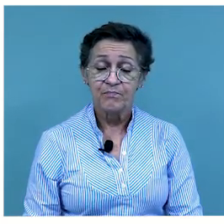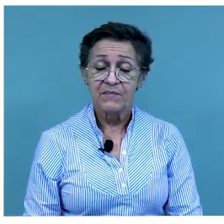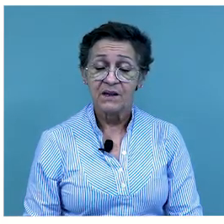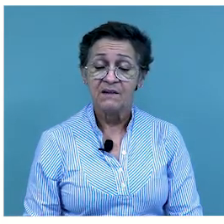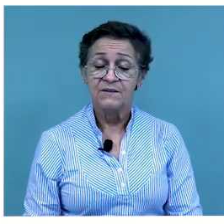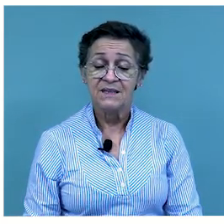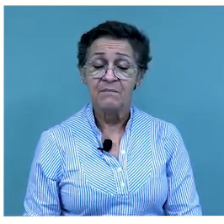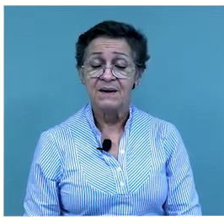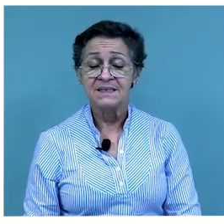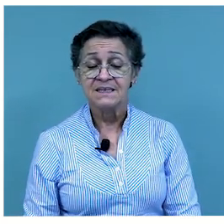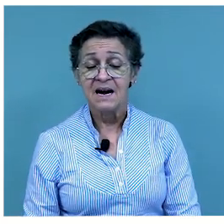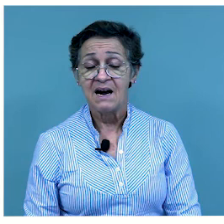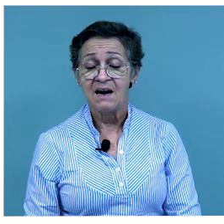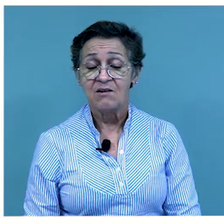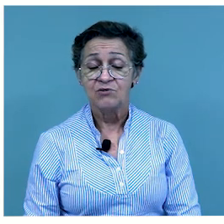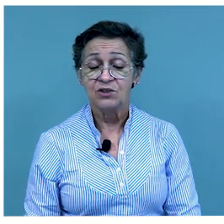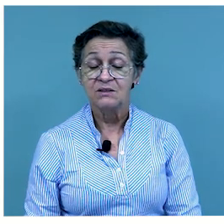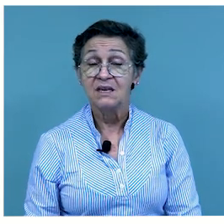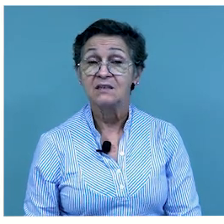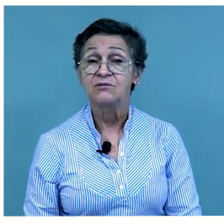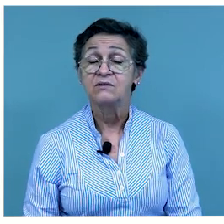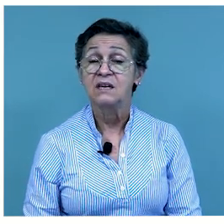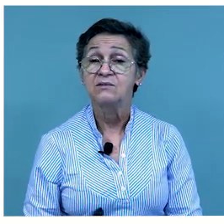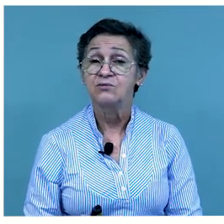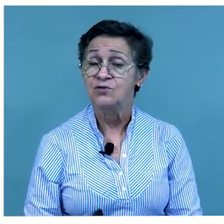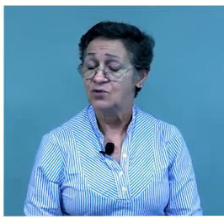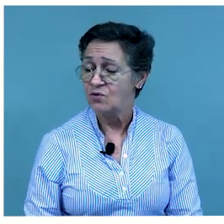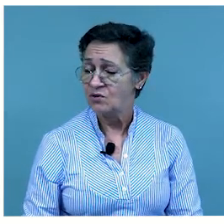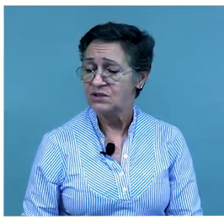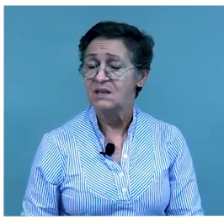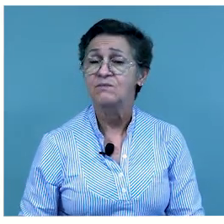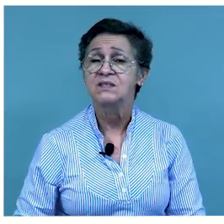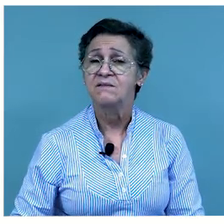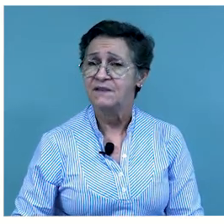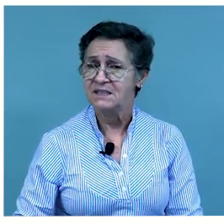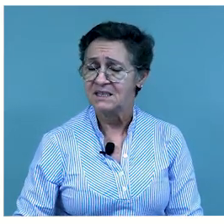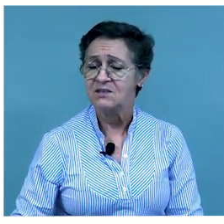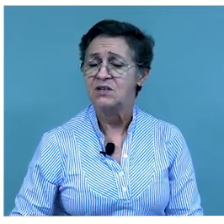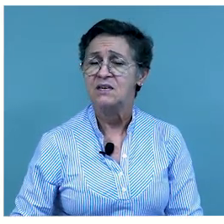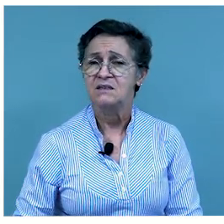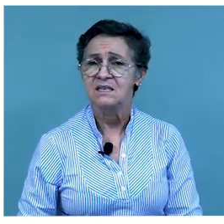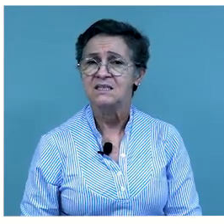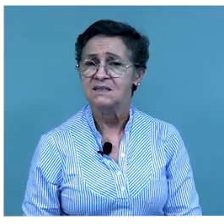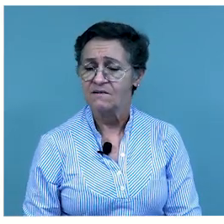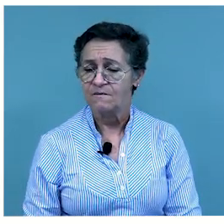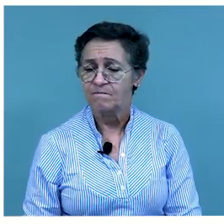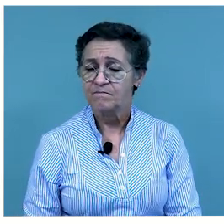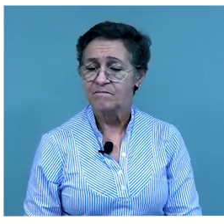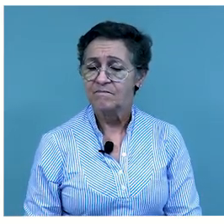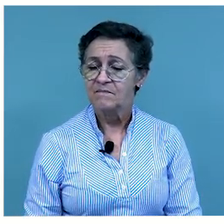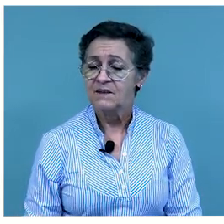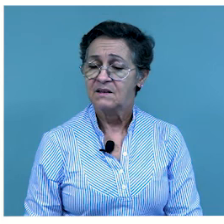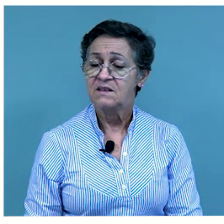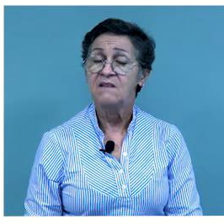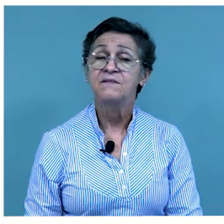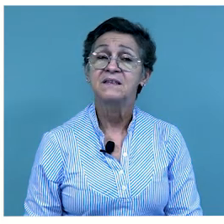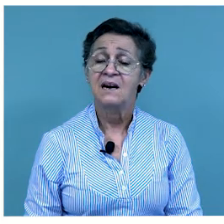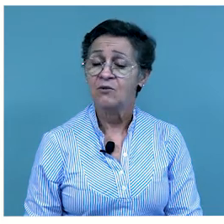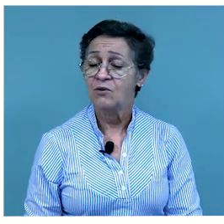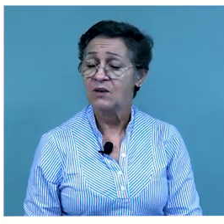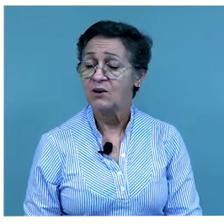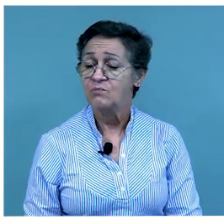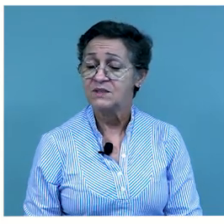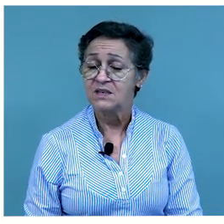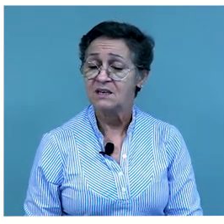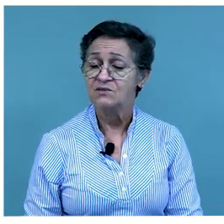olhos evitar passar o dedo dentro dos olhos temos que fazer essa orientação e